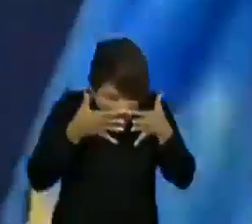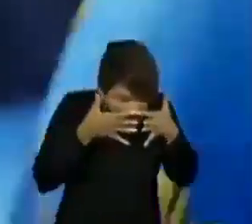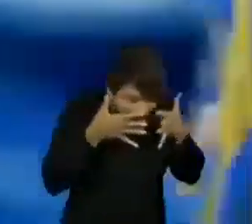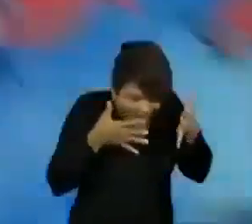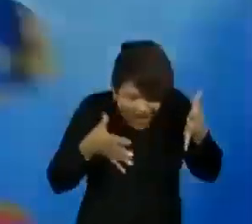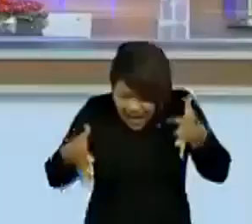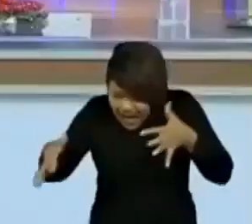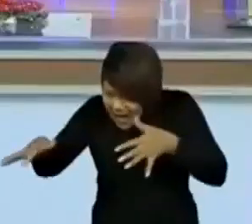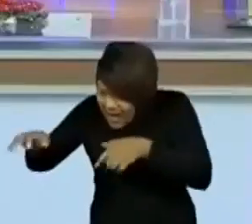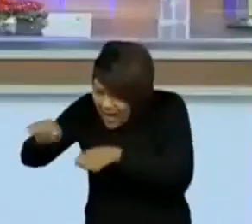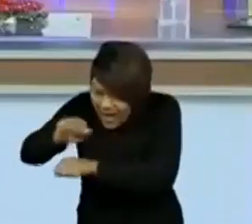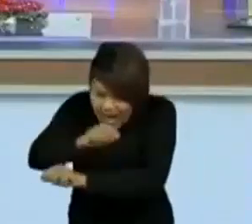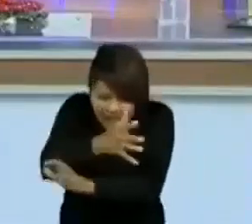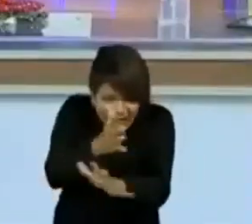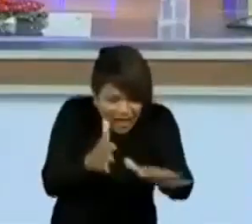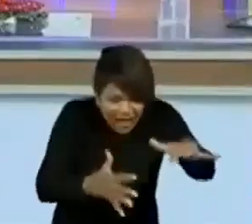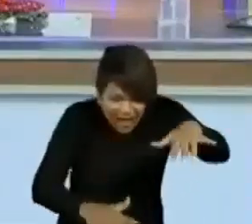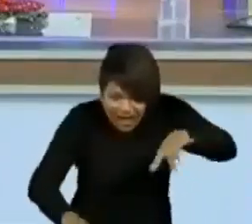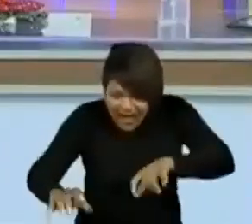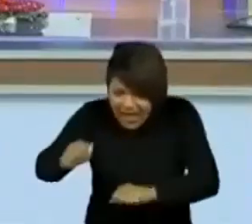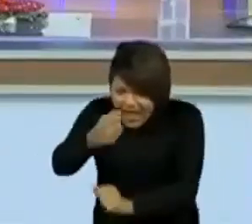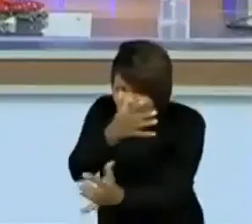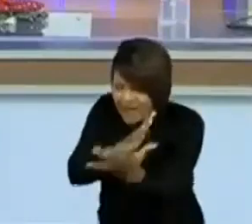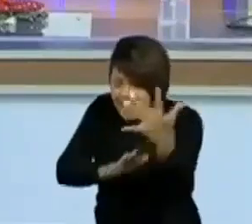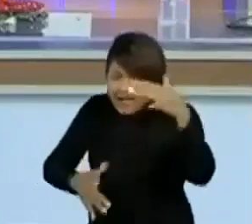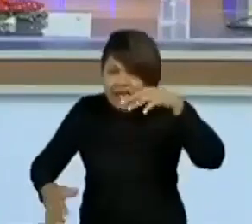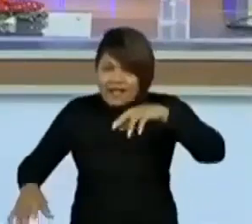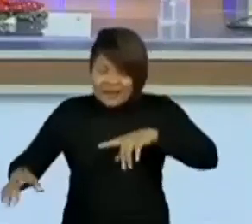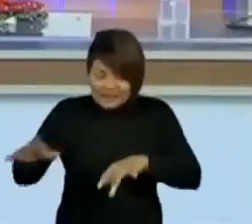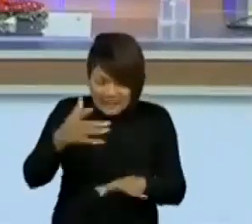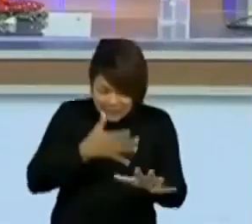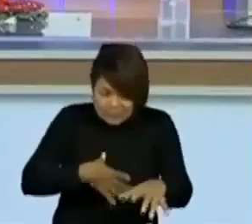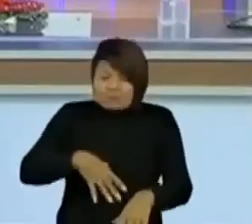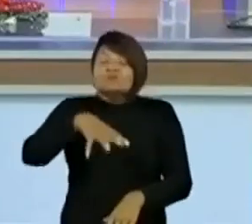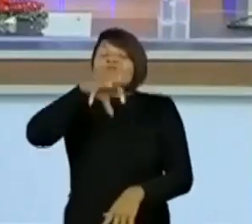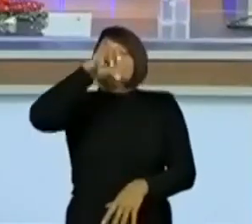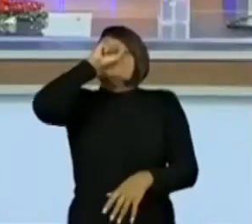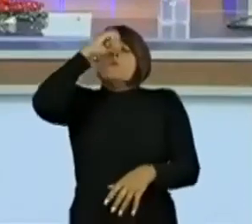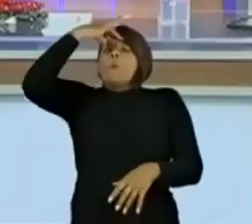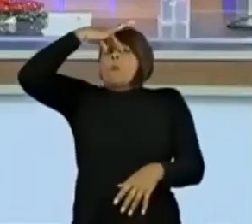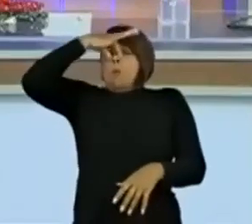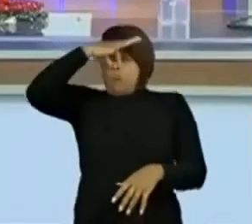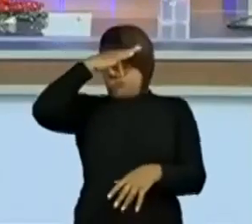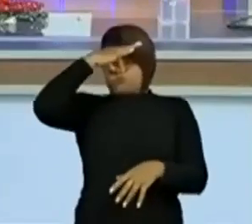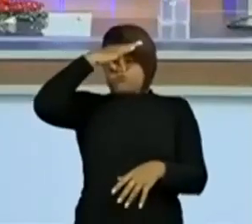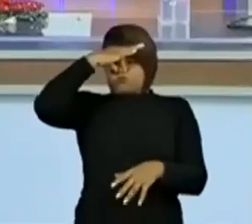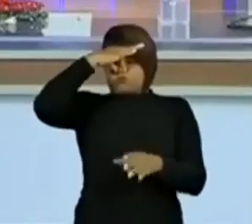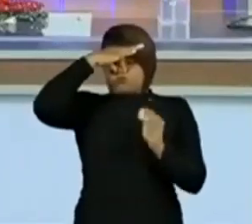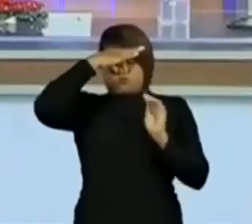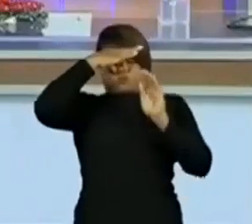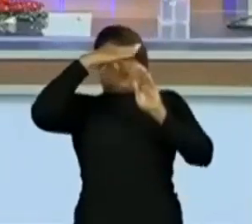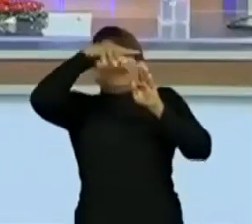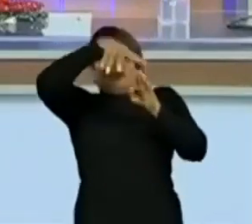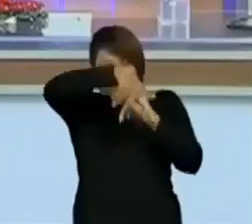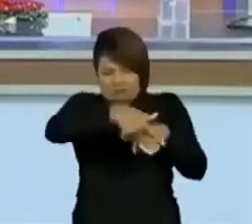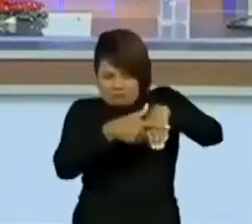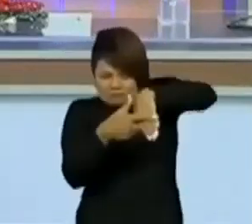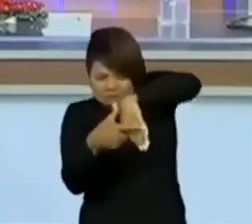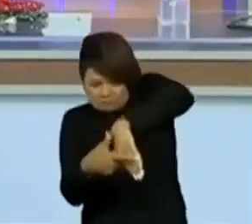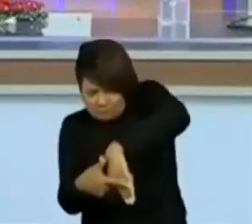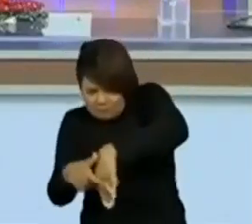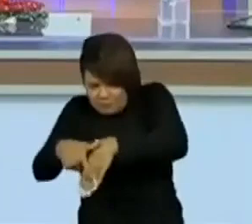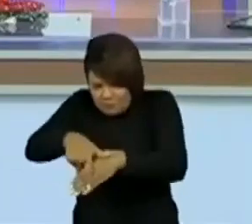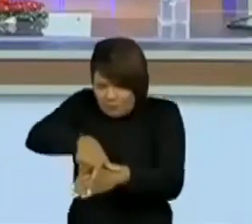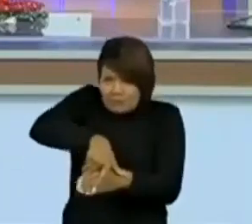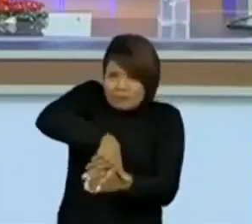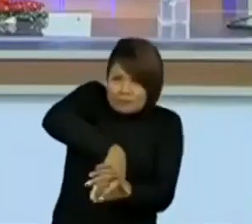Ela aprendeu a respiração e ele foi entrando mar adentro com ela. cada vez mais baixo, cada vez